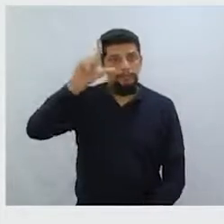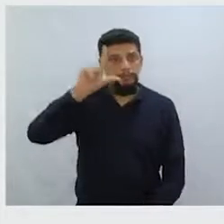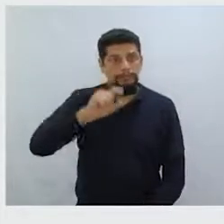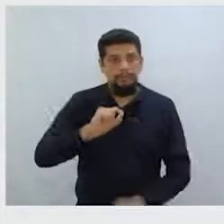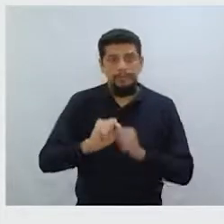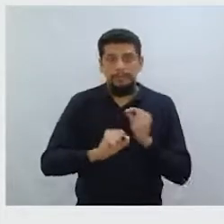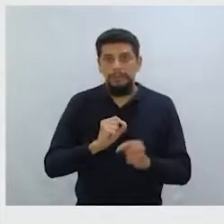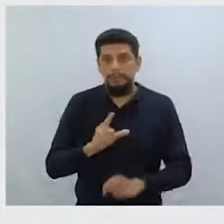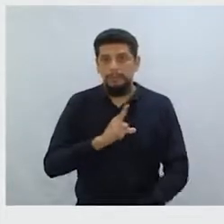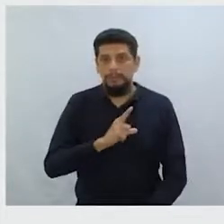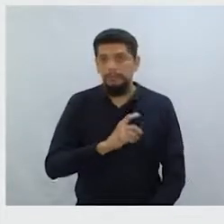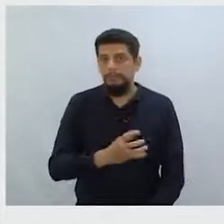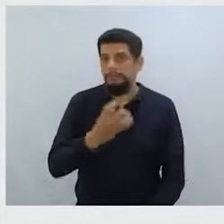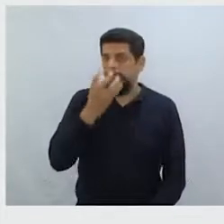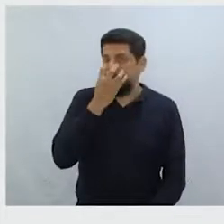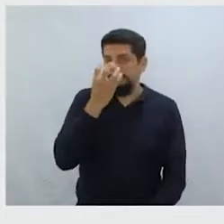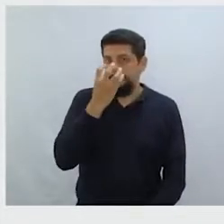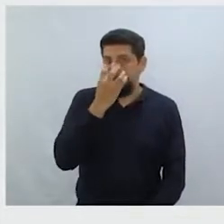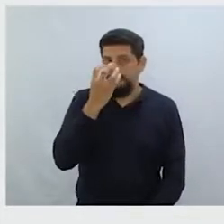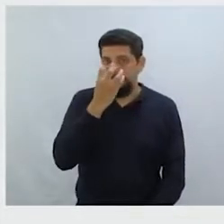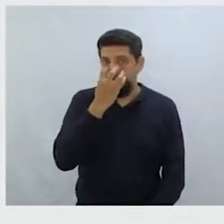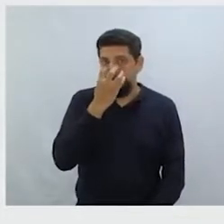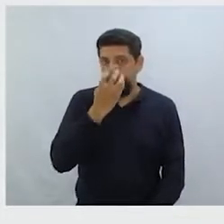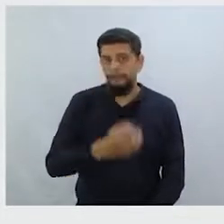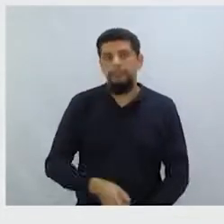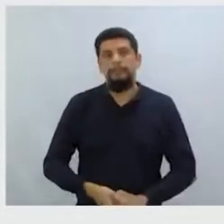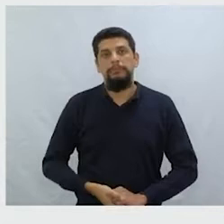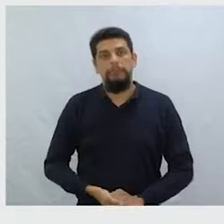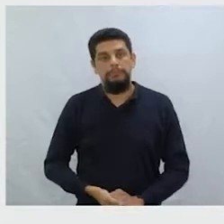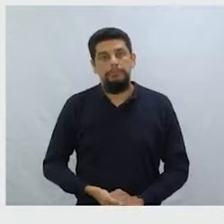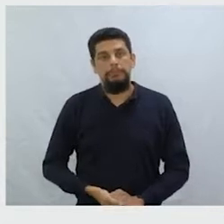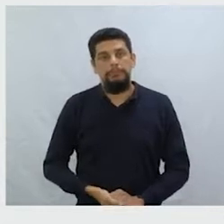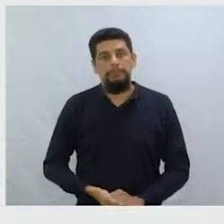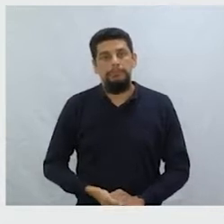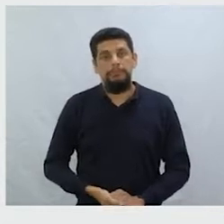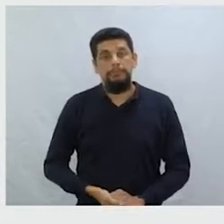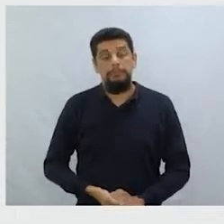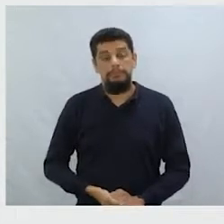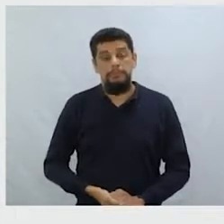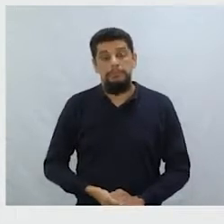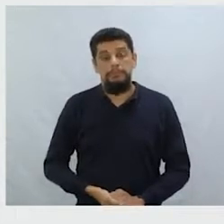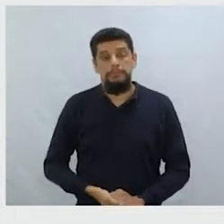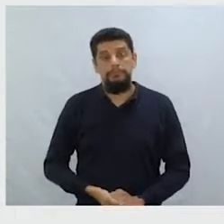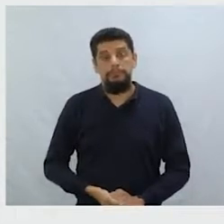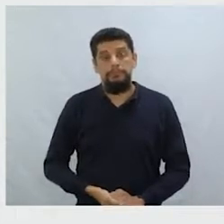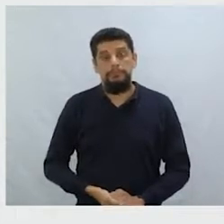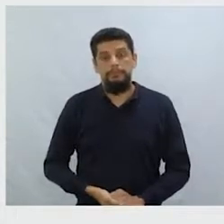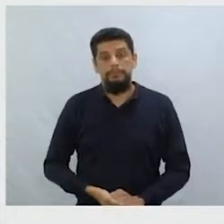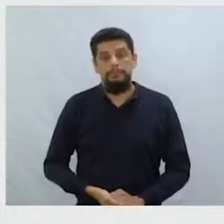ganhar agora quem está com a pecinha do cachorro.